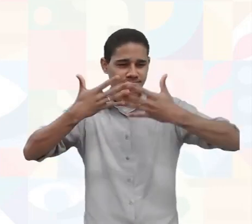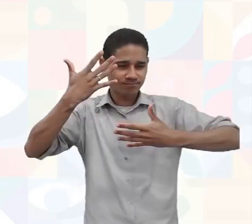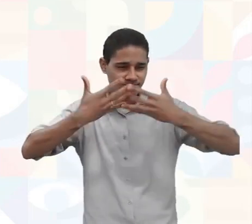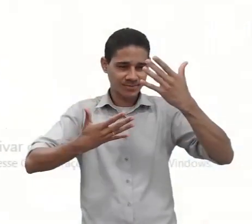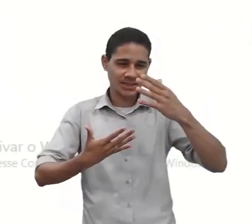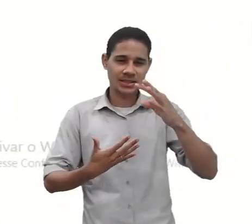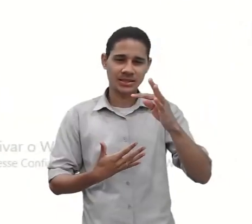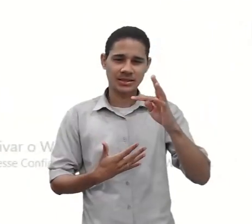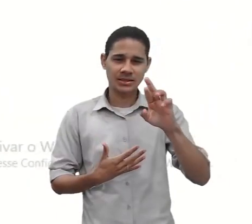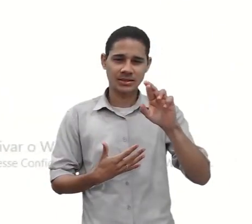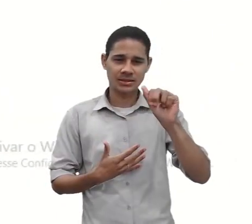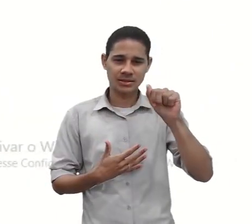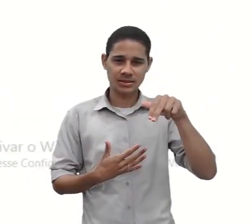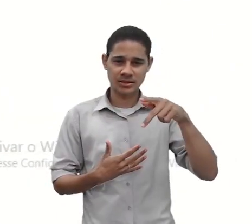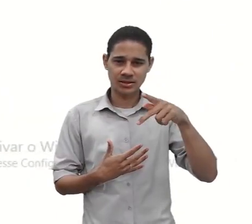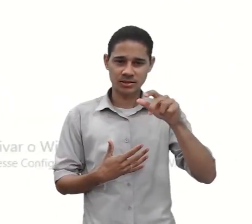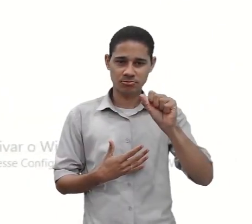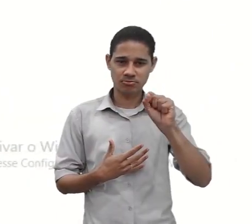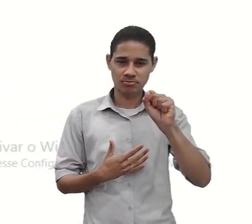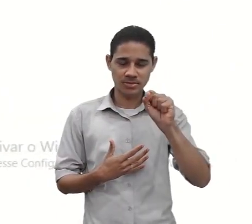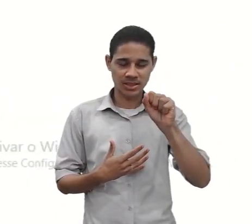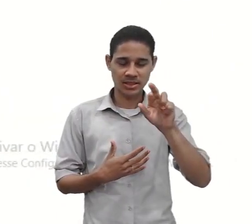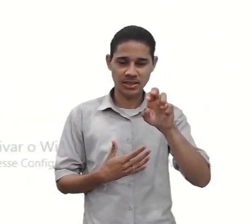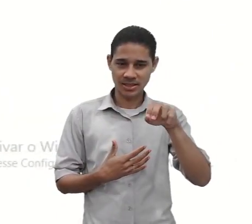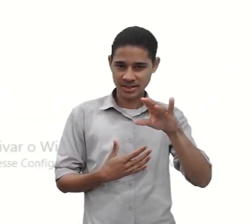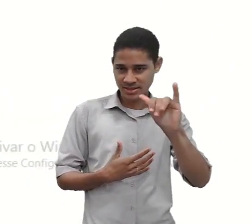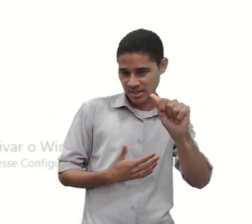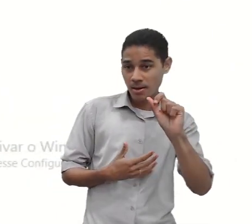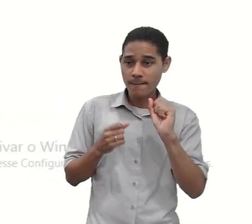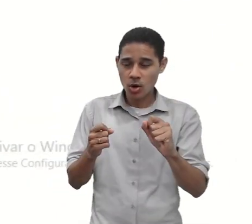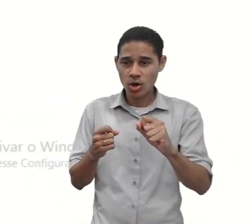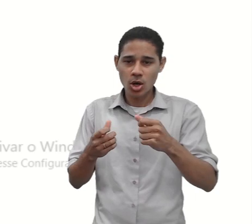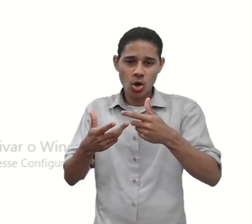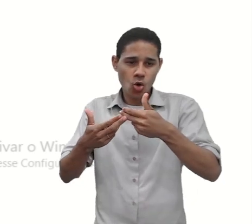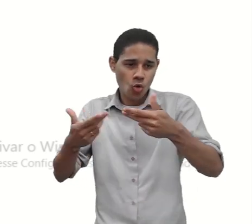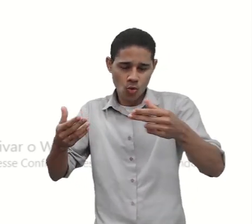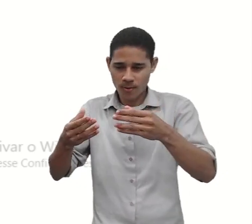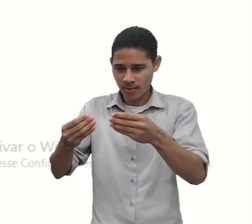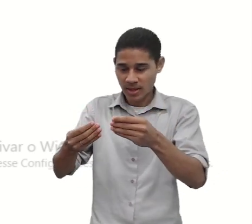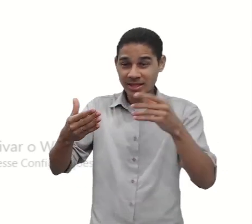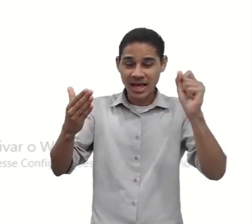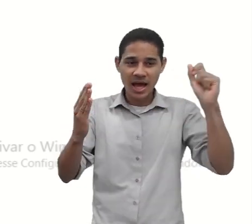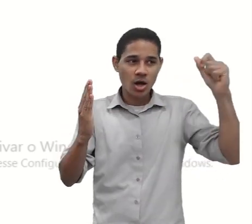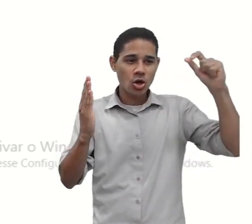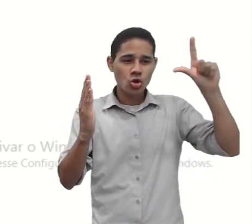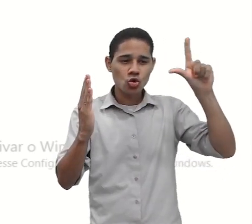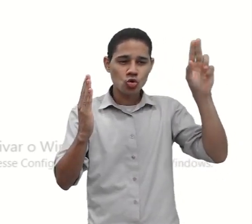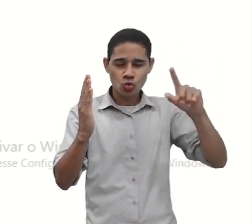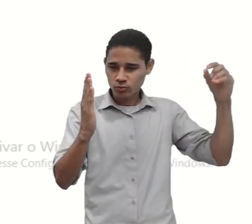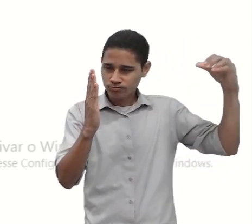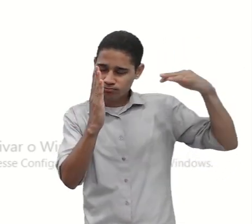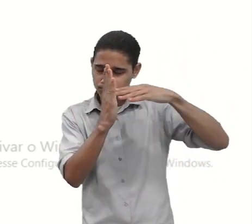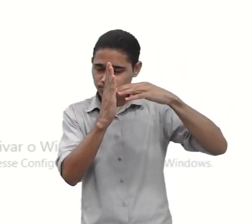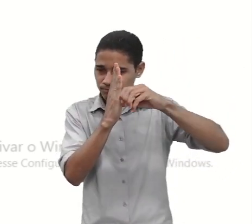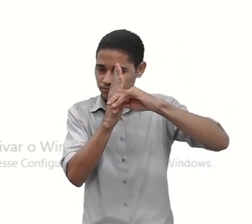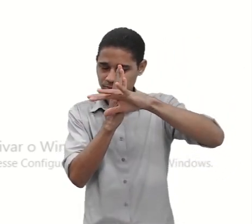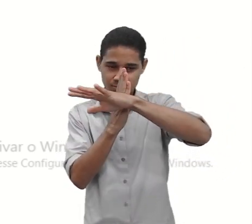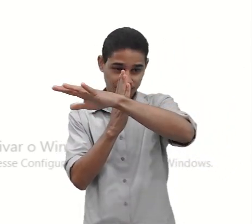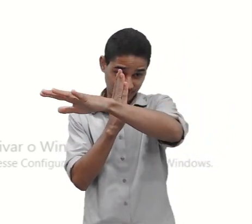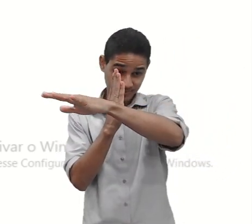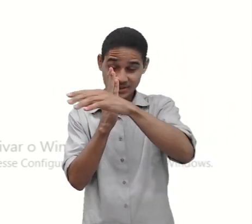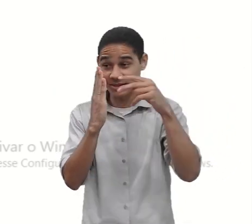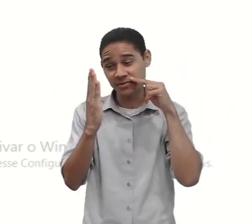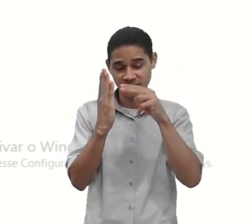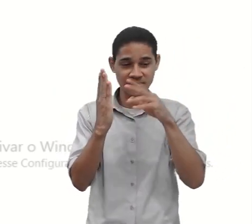física, transparência é a propriedade física de um material ou meio óptico que permite a passagem da luz sem que ocorra a dispersão. Nesse